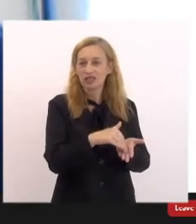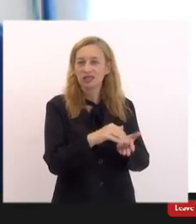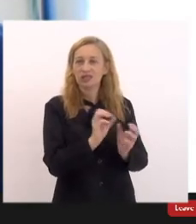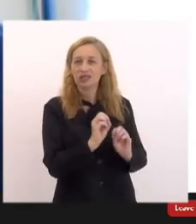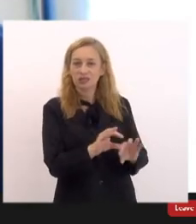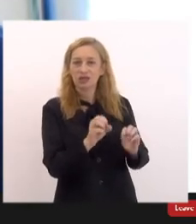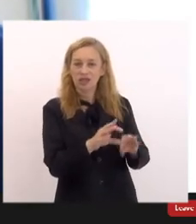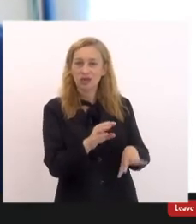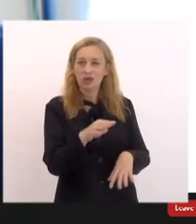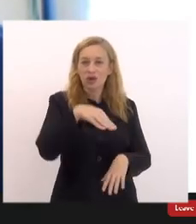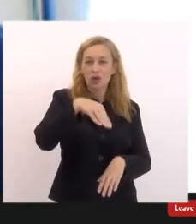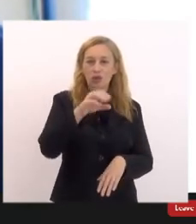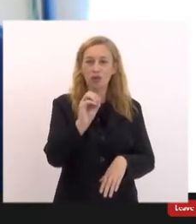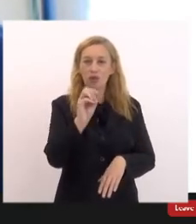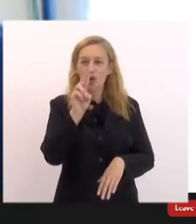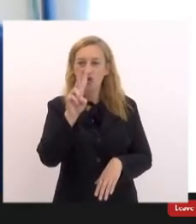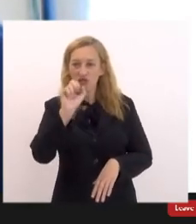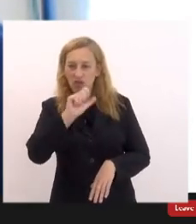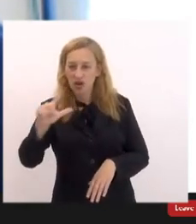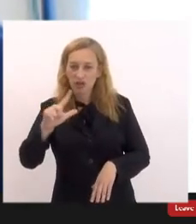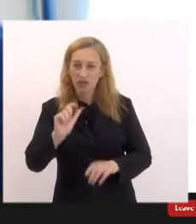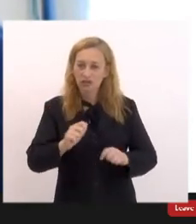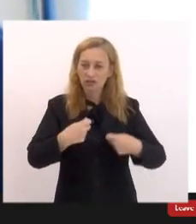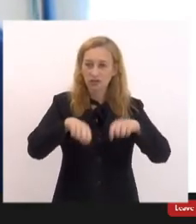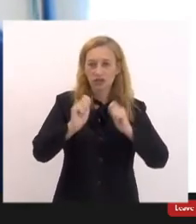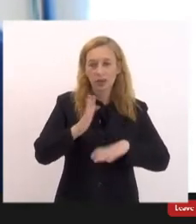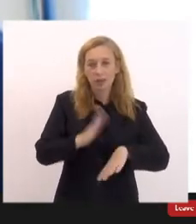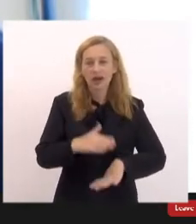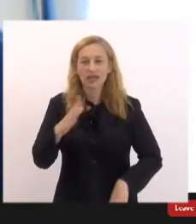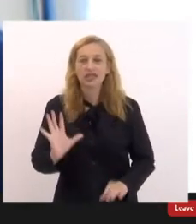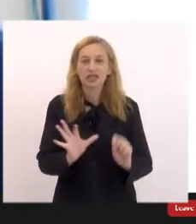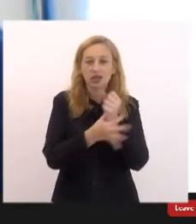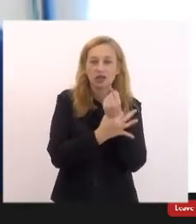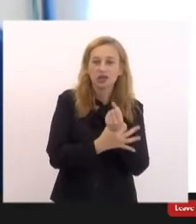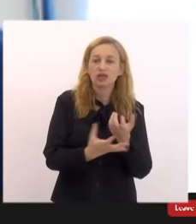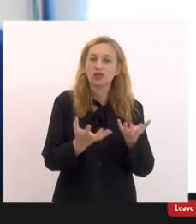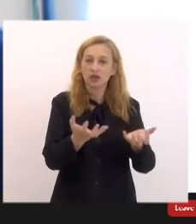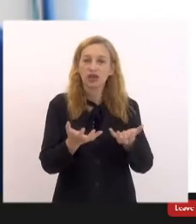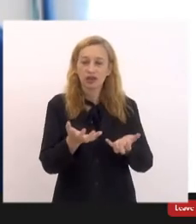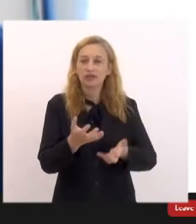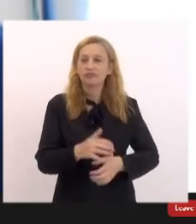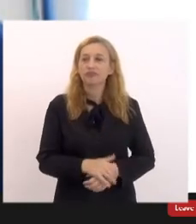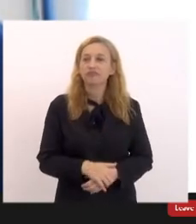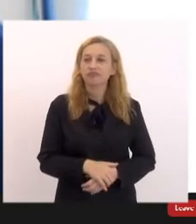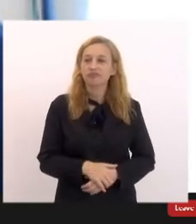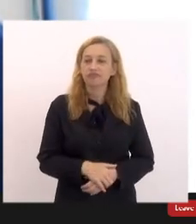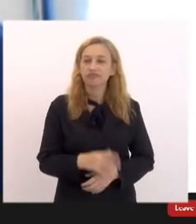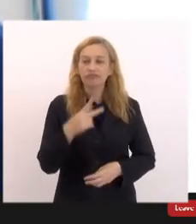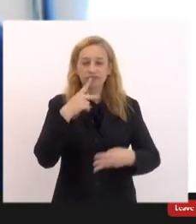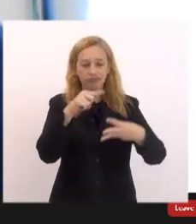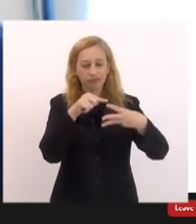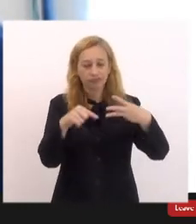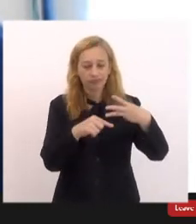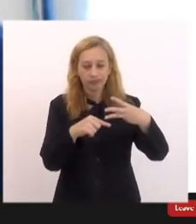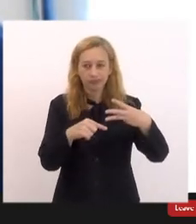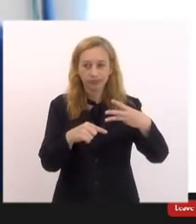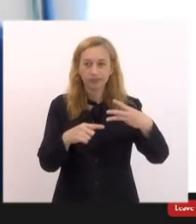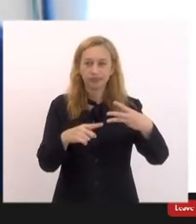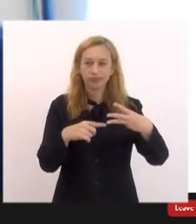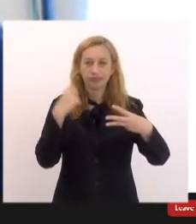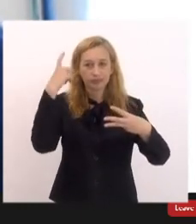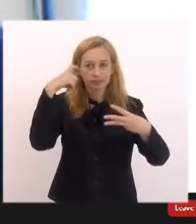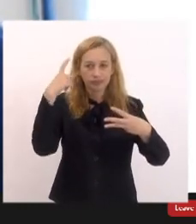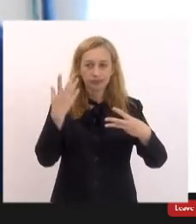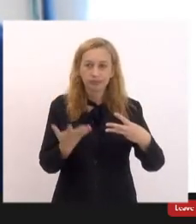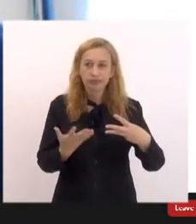ter agilidade. Acho que isso vai nos dar muita segurança. Então, eu quero reiterar esses três aspectos aí que nos preocupam com